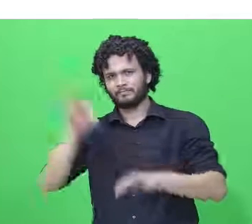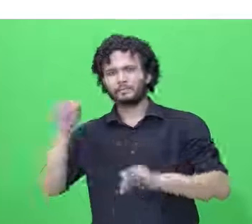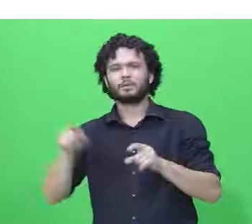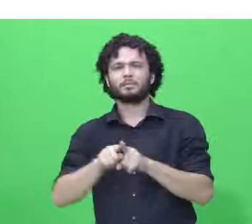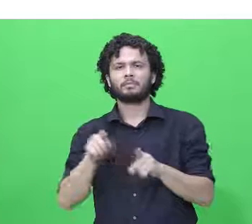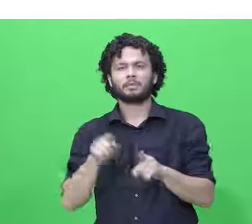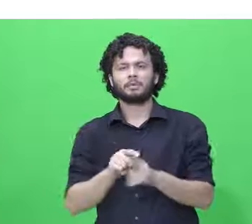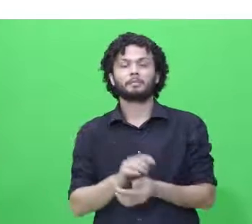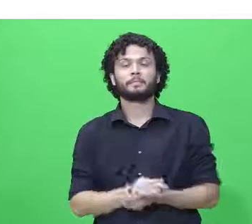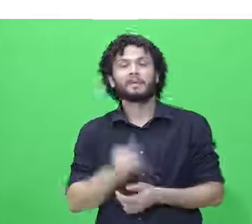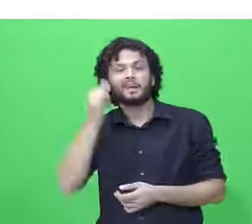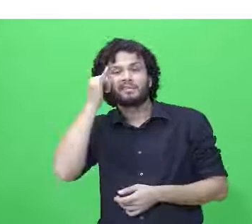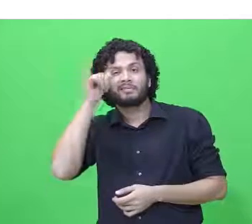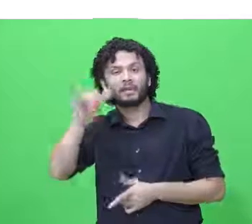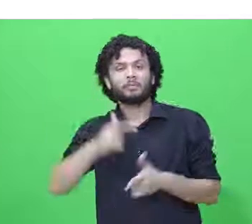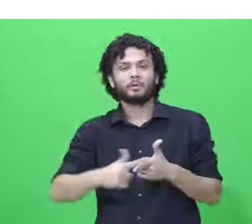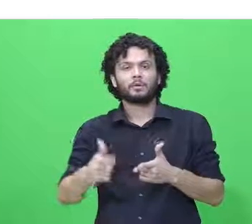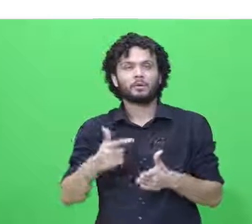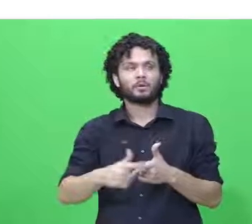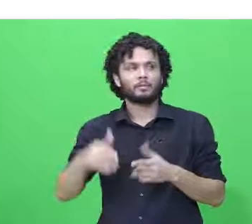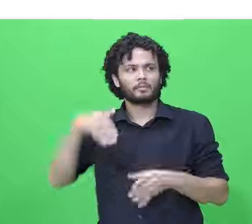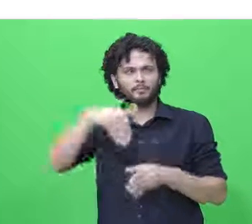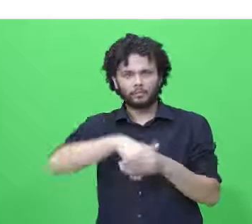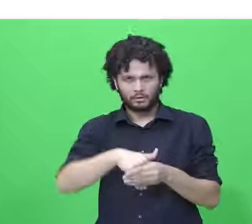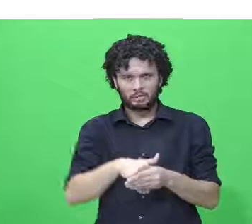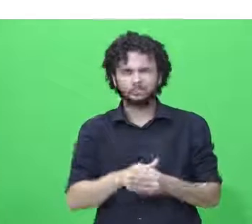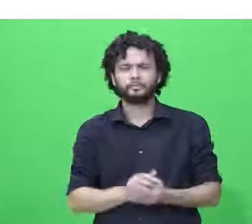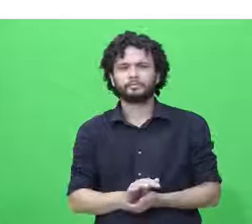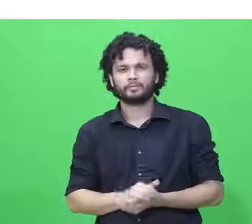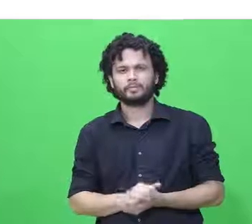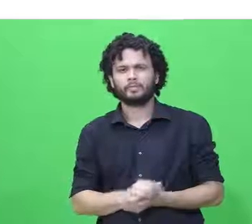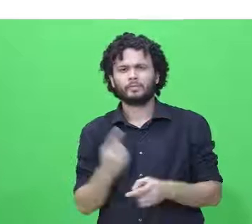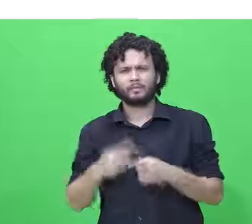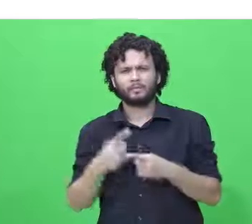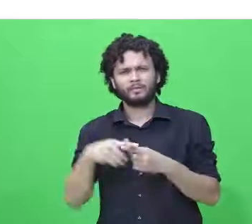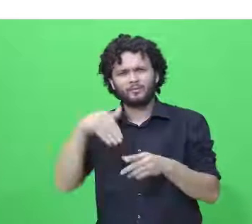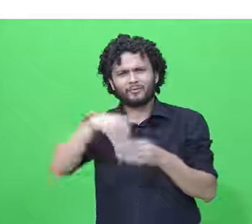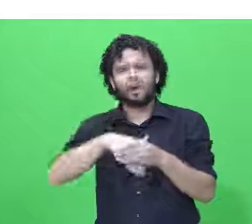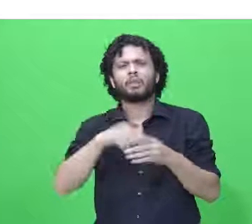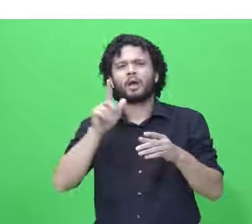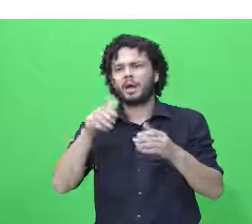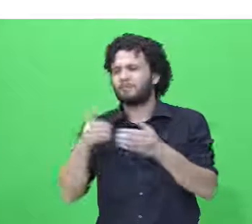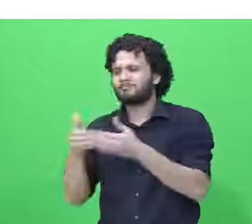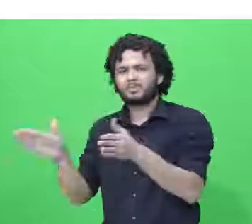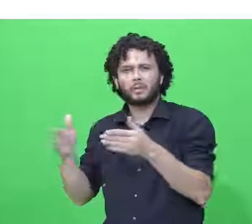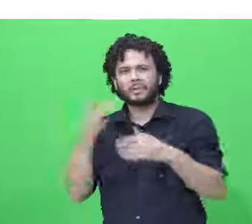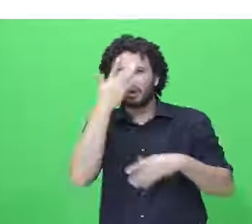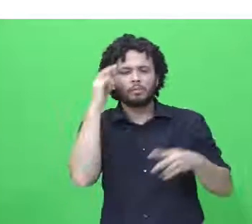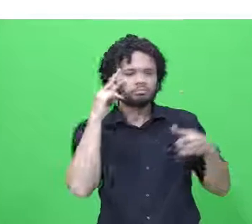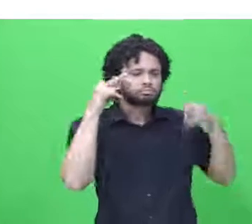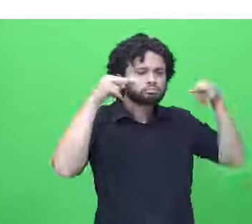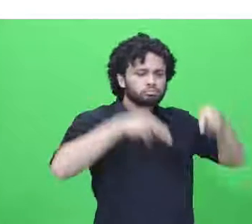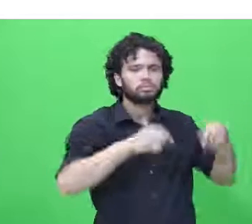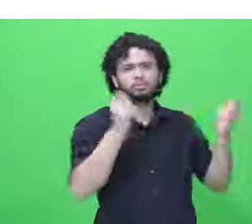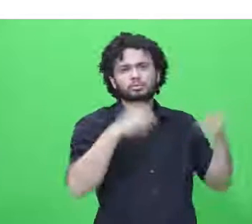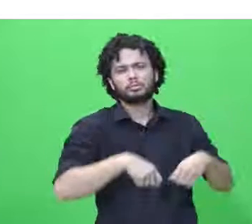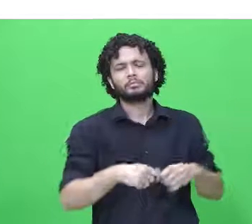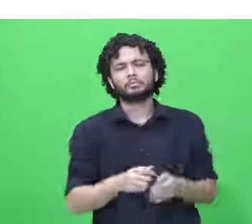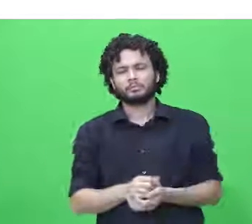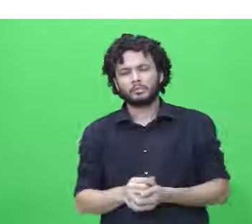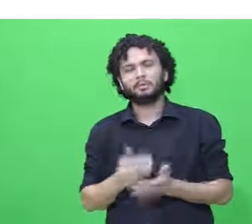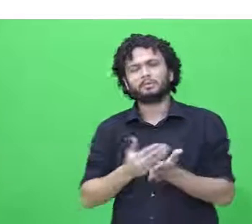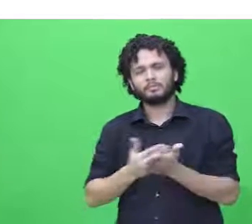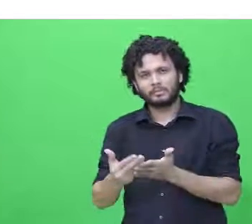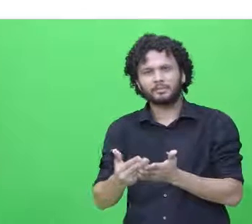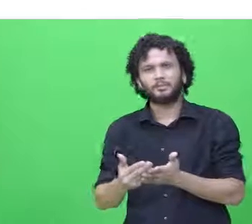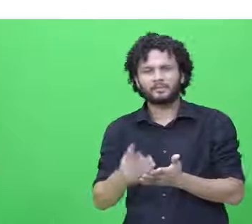na verdade, exatamente para evitar problemas com o voto de cabresto, né? Que o voto, então, nesse período, ele era aberto. Agora, então, a gente tenta, na